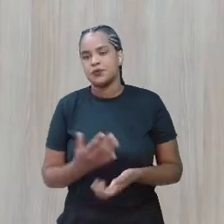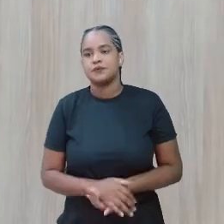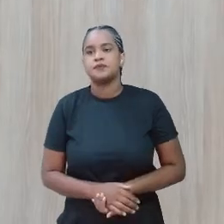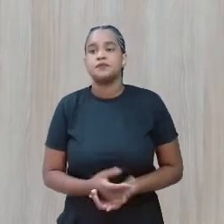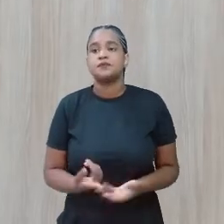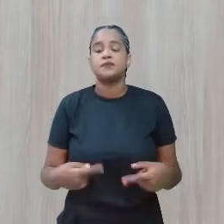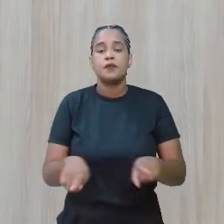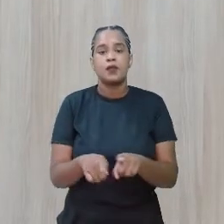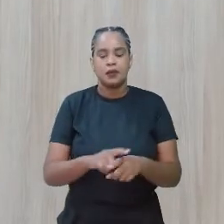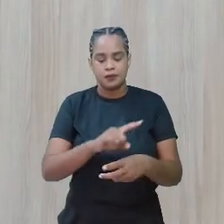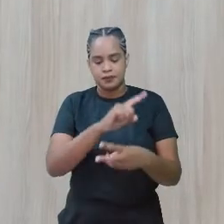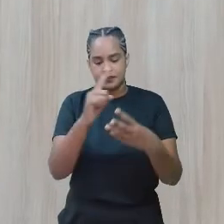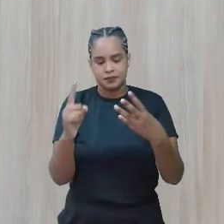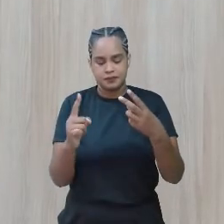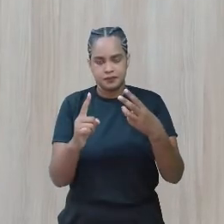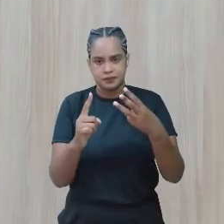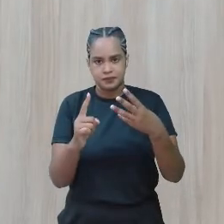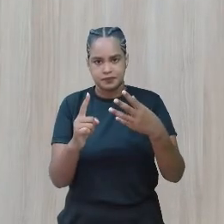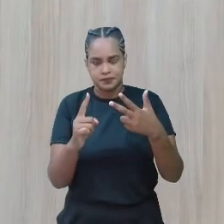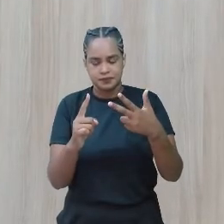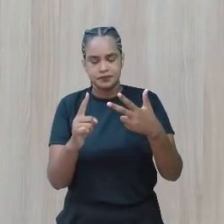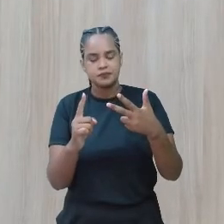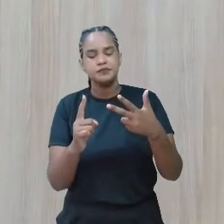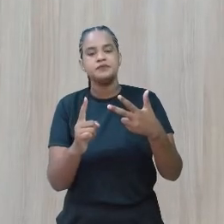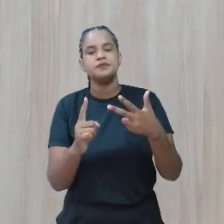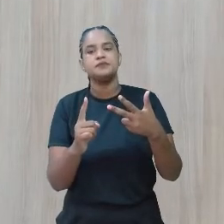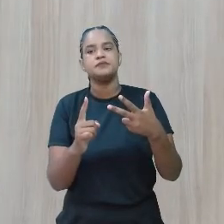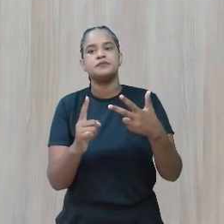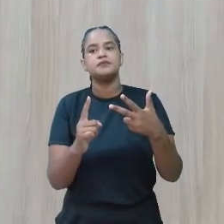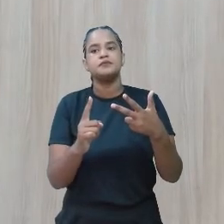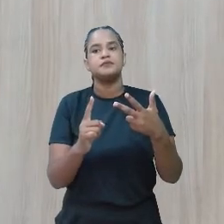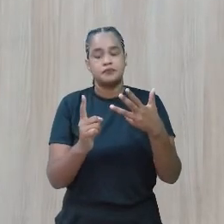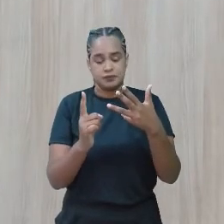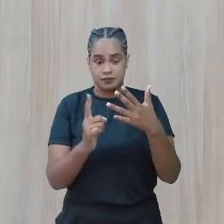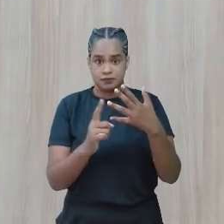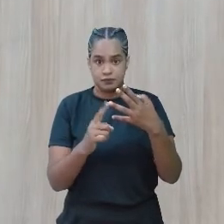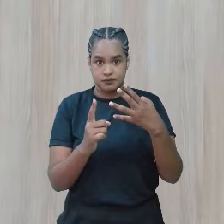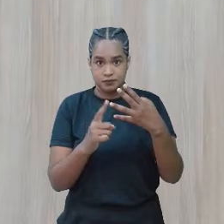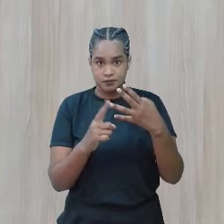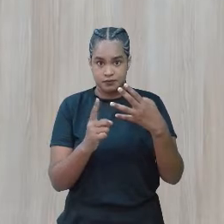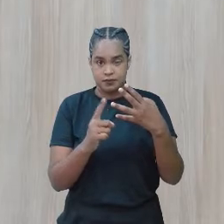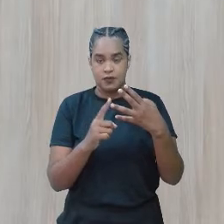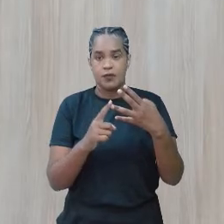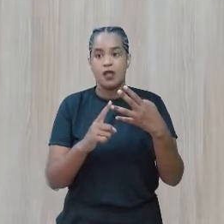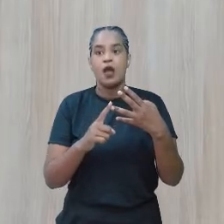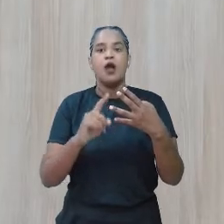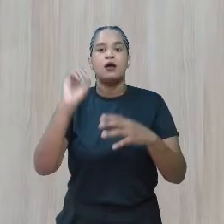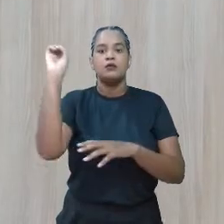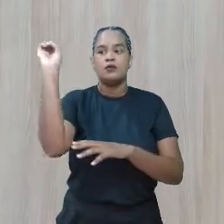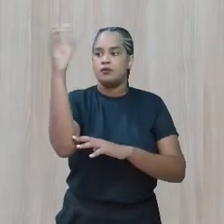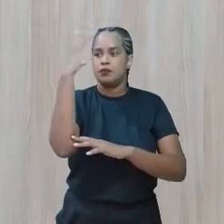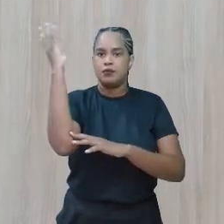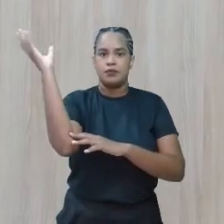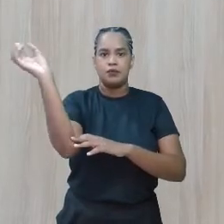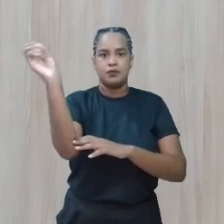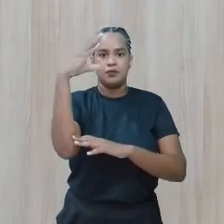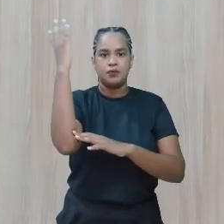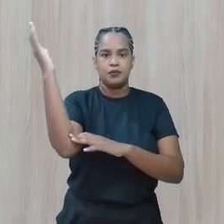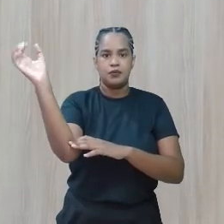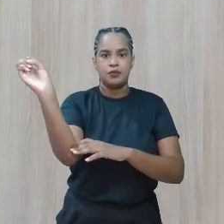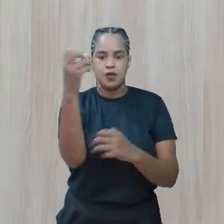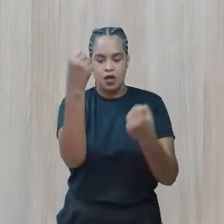a questão aí das sirenes. Professora, sirene, tá? Que sirene, gente? Qual é a sirene que vocês escutam